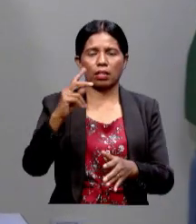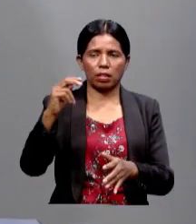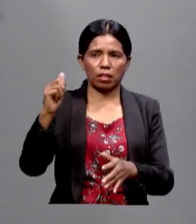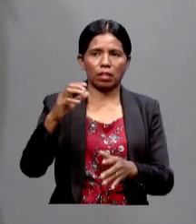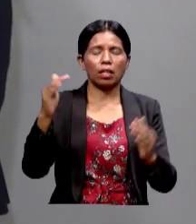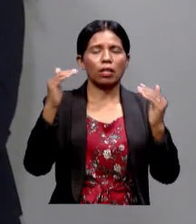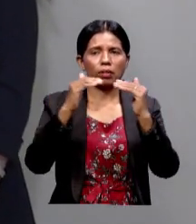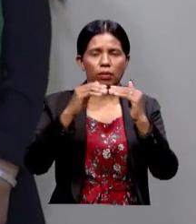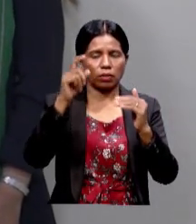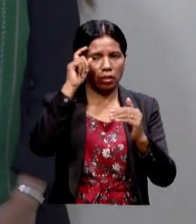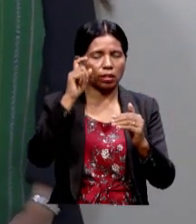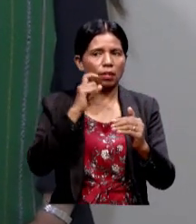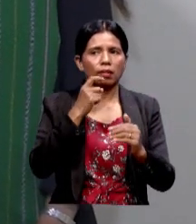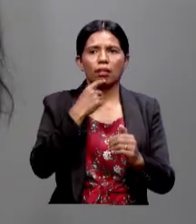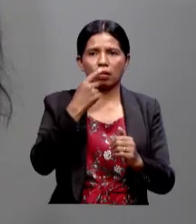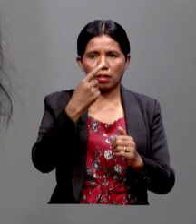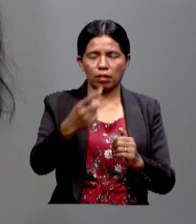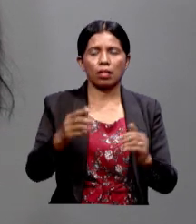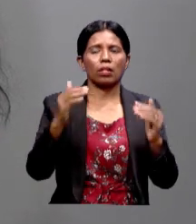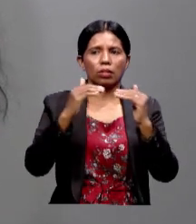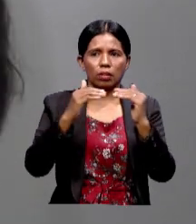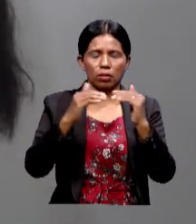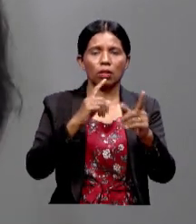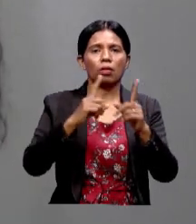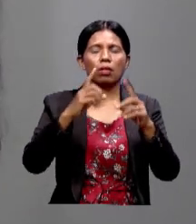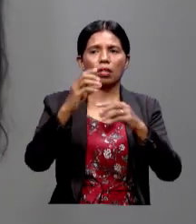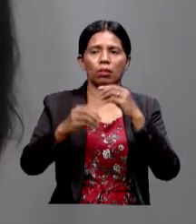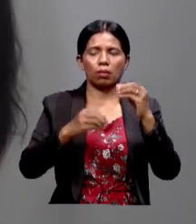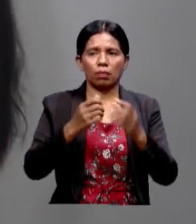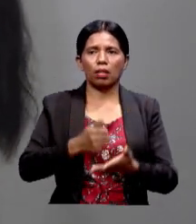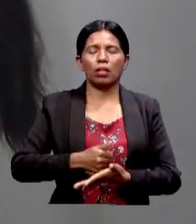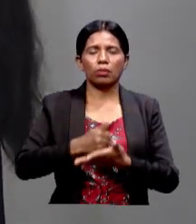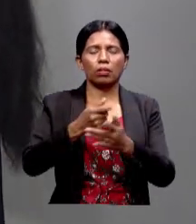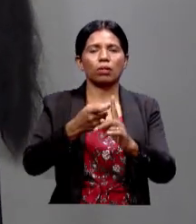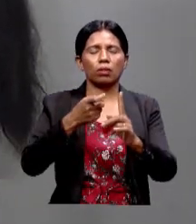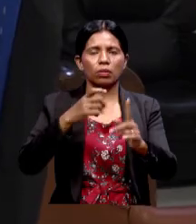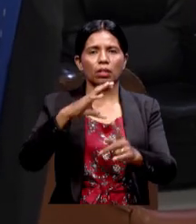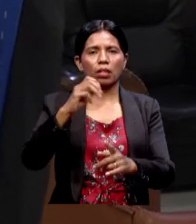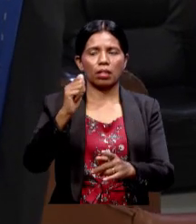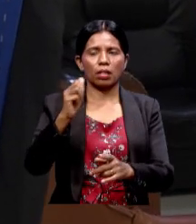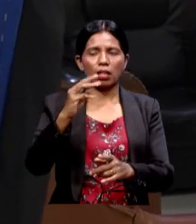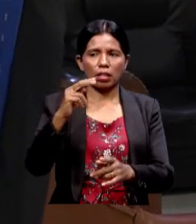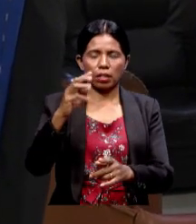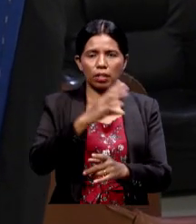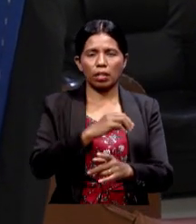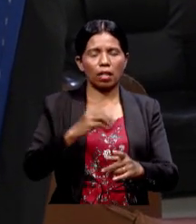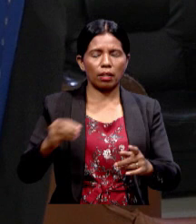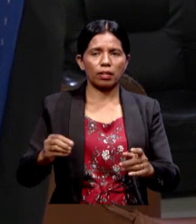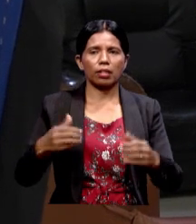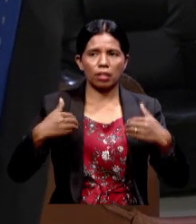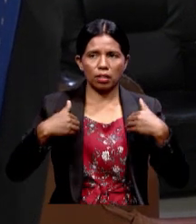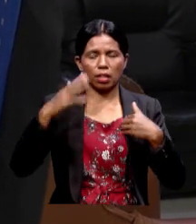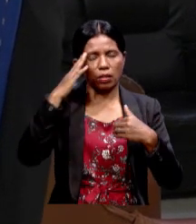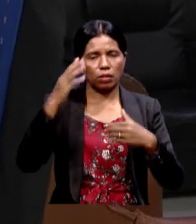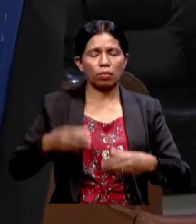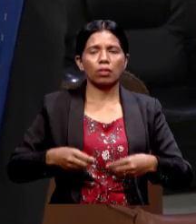encontro, Cairala Sanang Guzmão hateten, sorumutune, colia conaba apoio o Canadá durante né, no Canadá e a Hanoin